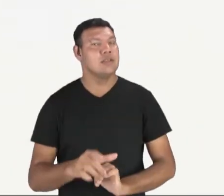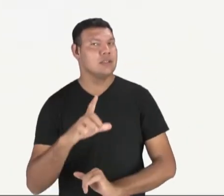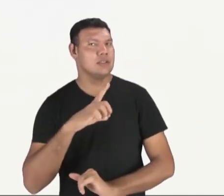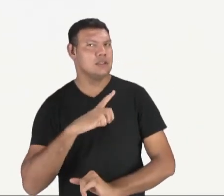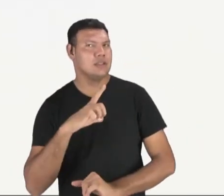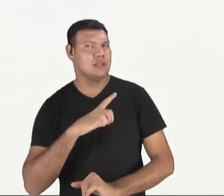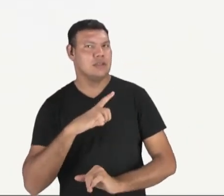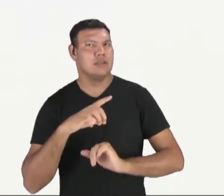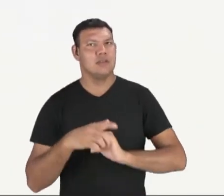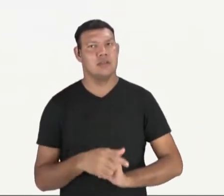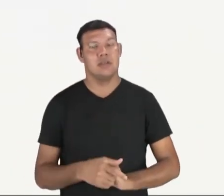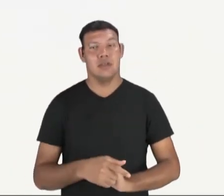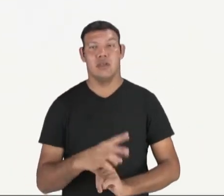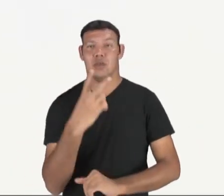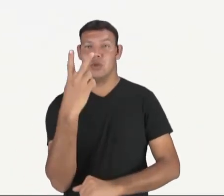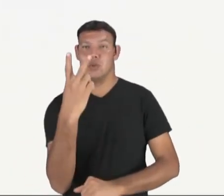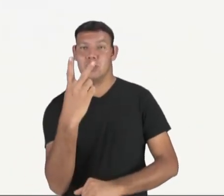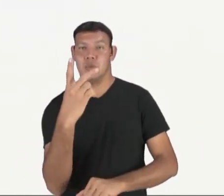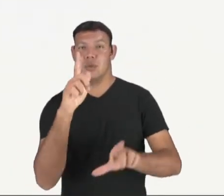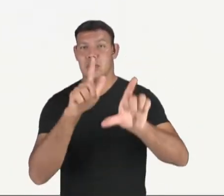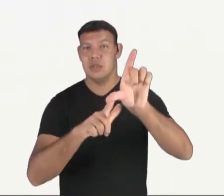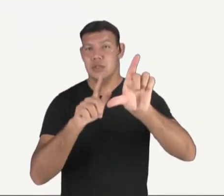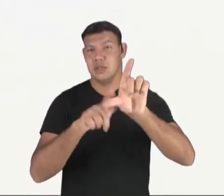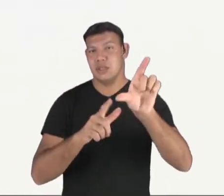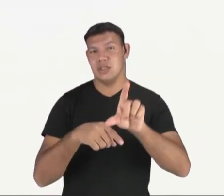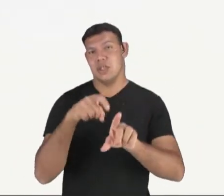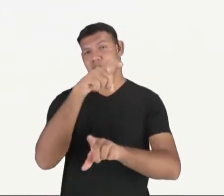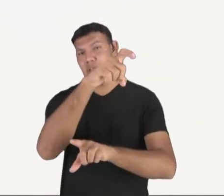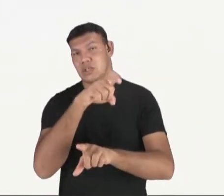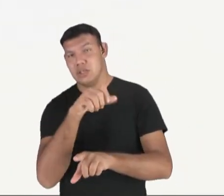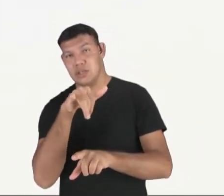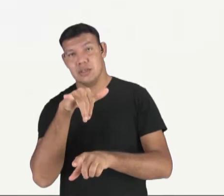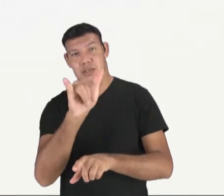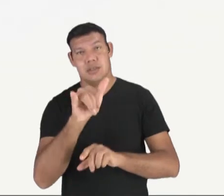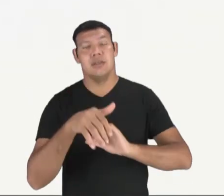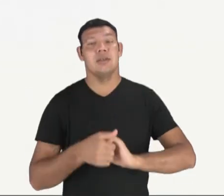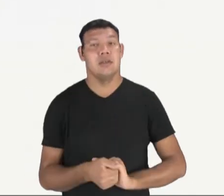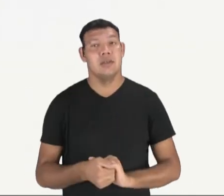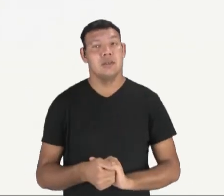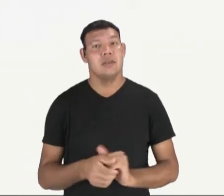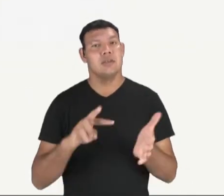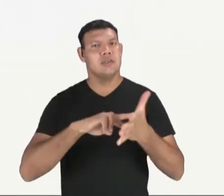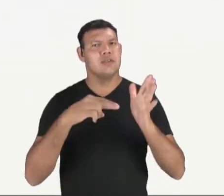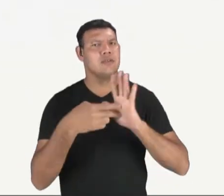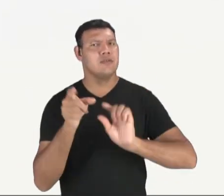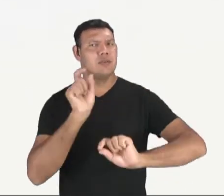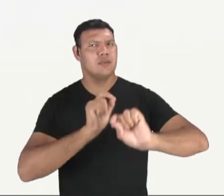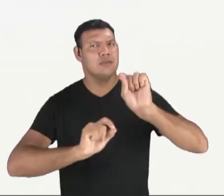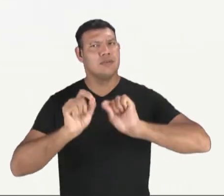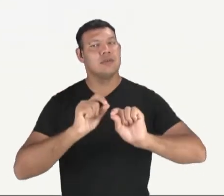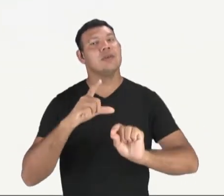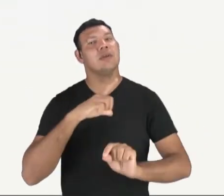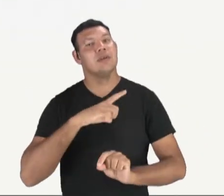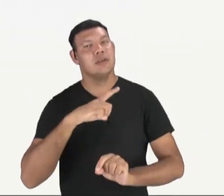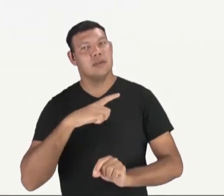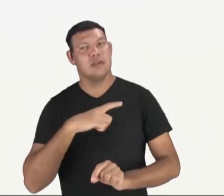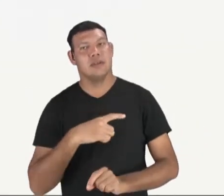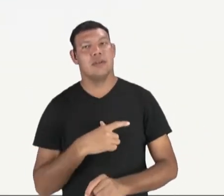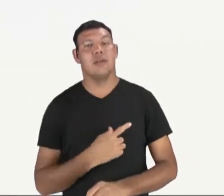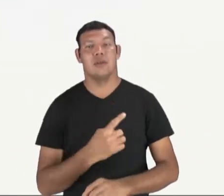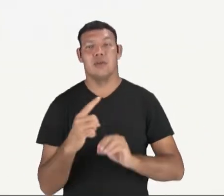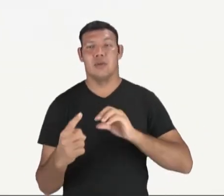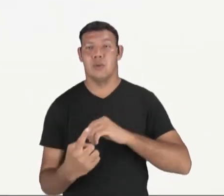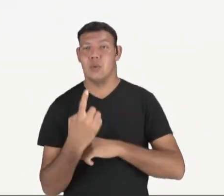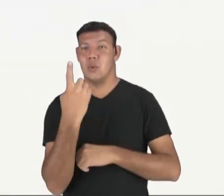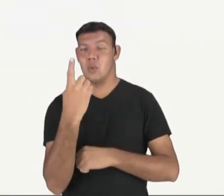tiverem duas incógnitas, x, y, isso implica dizer que vocês terão um par de